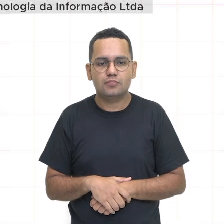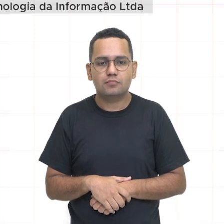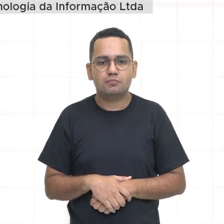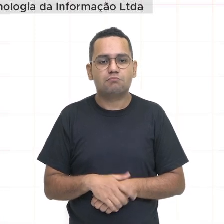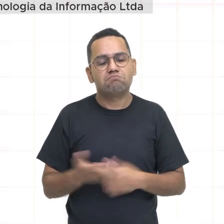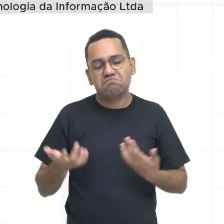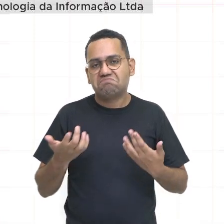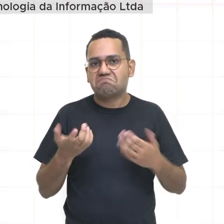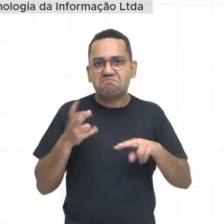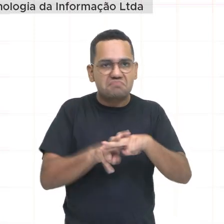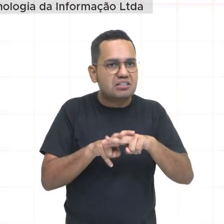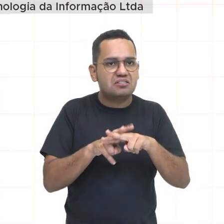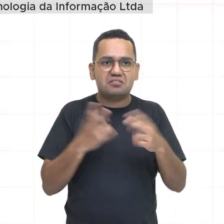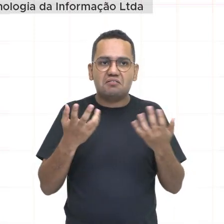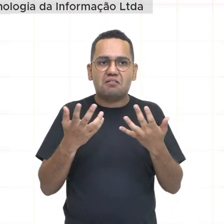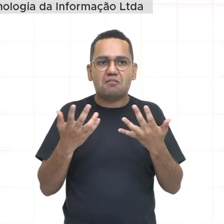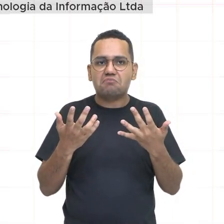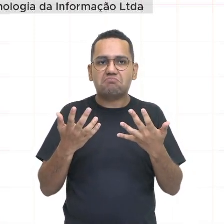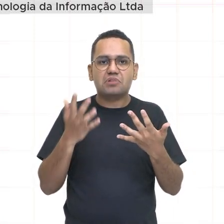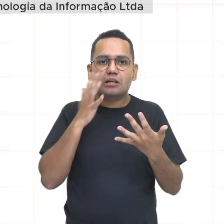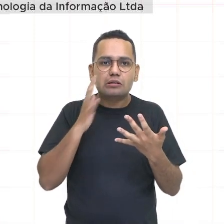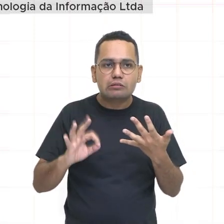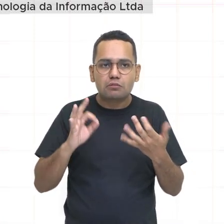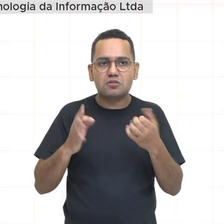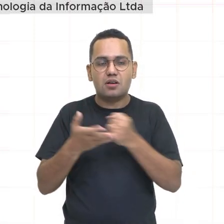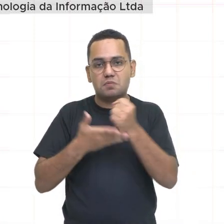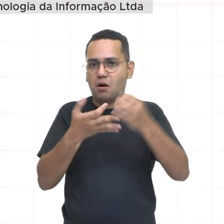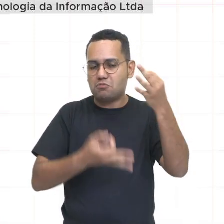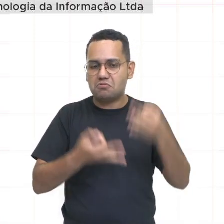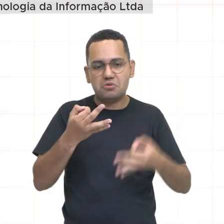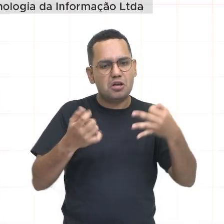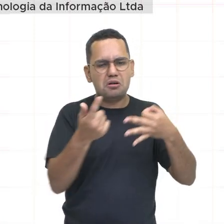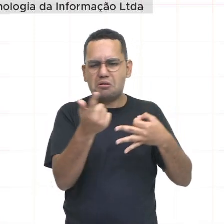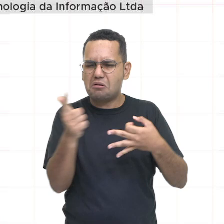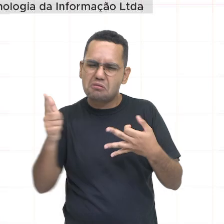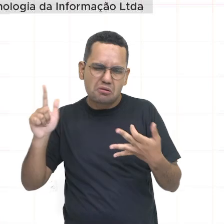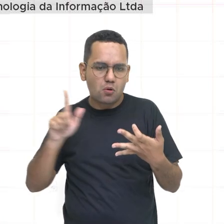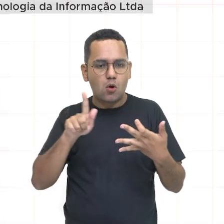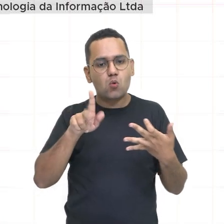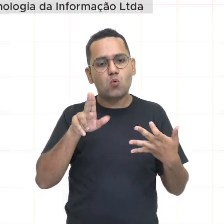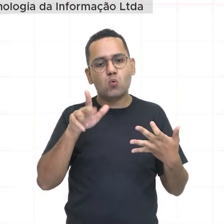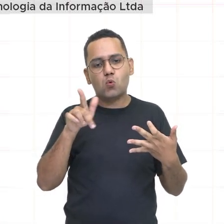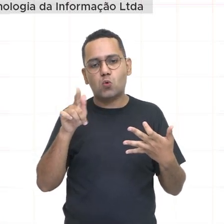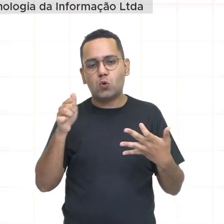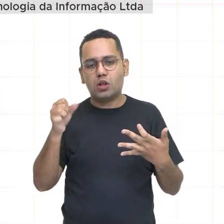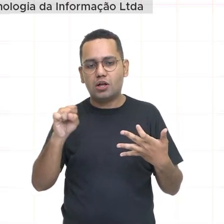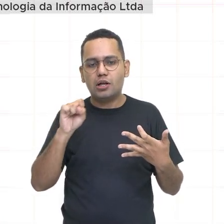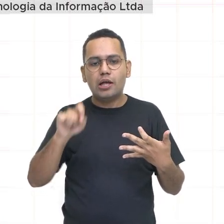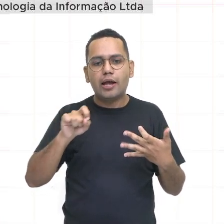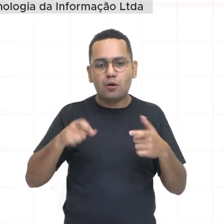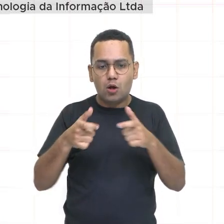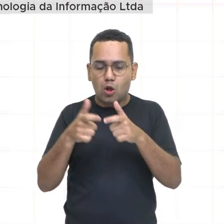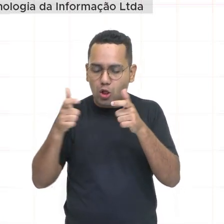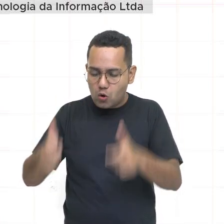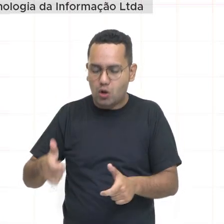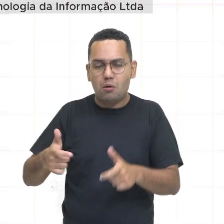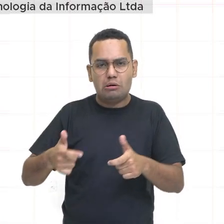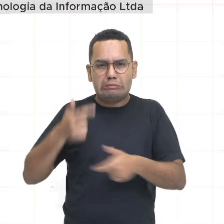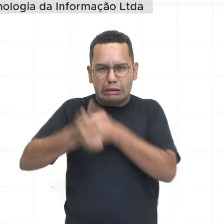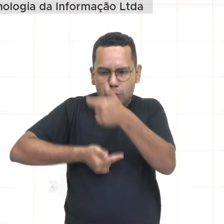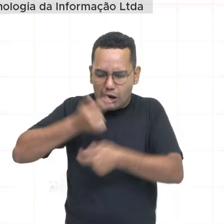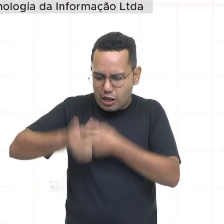execuções em massas e os gulags, que são campos de trabalho forçado, e expurgos políticos também vão